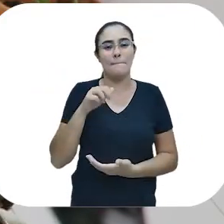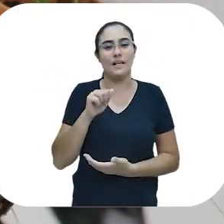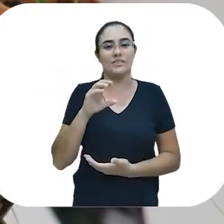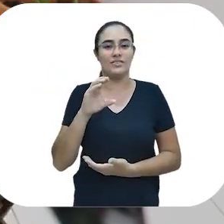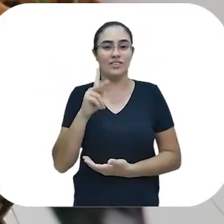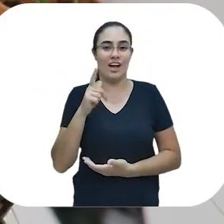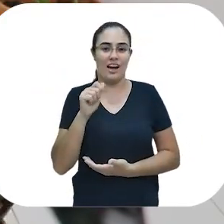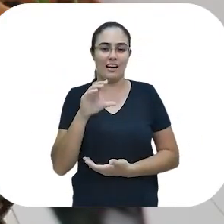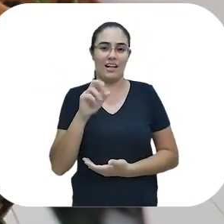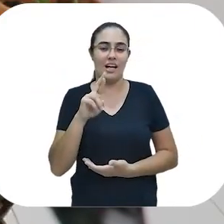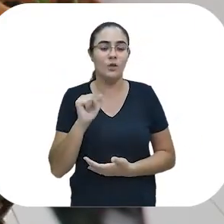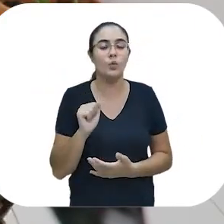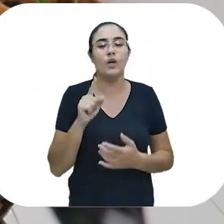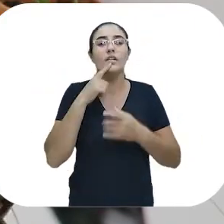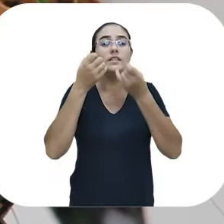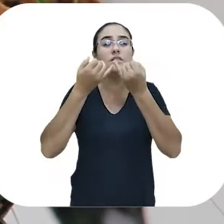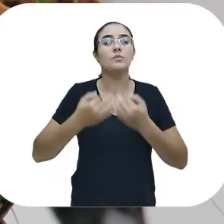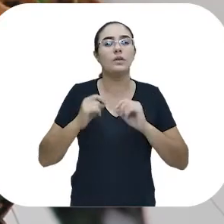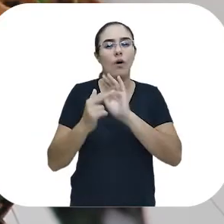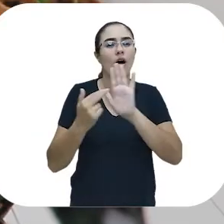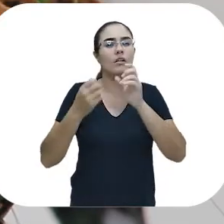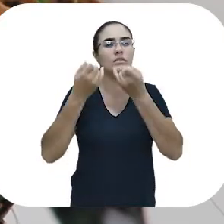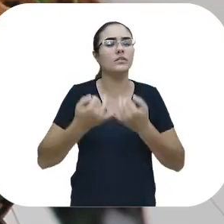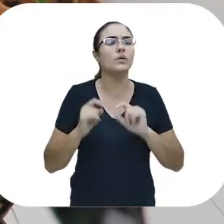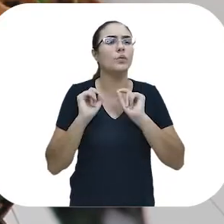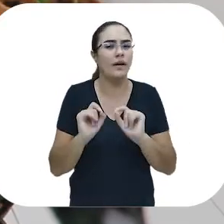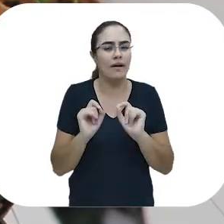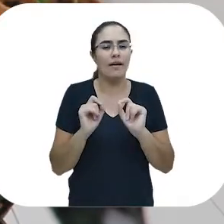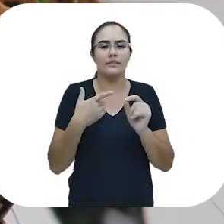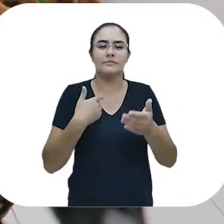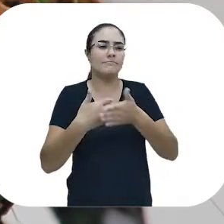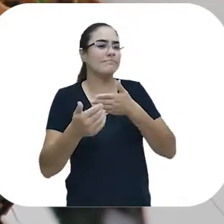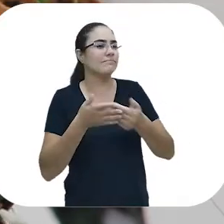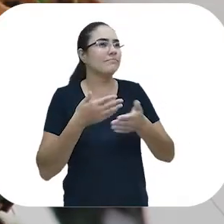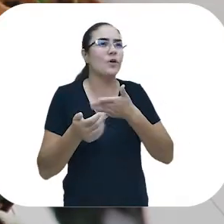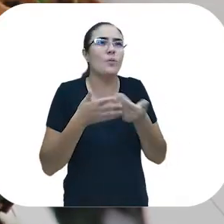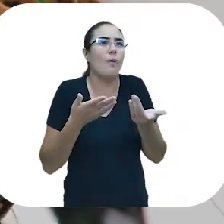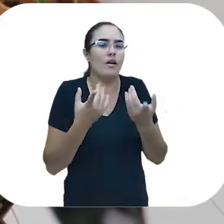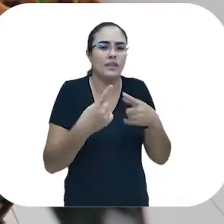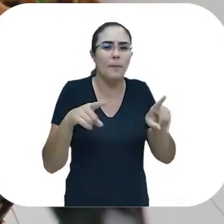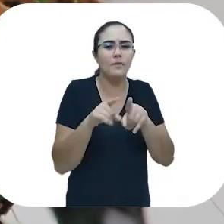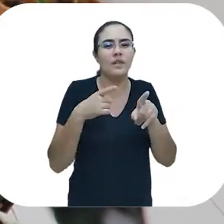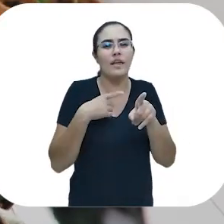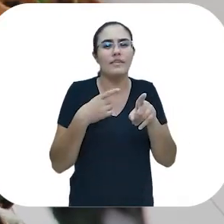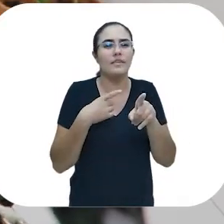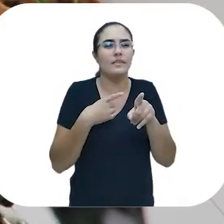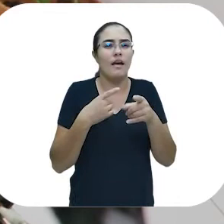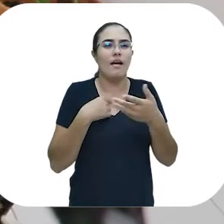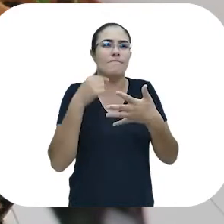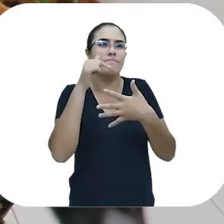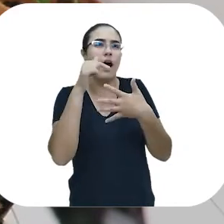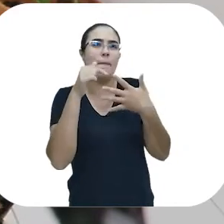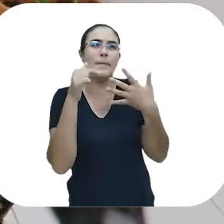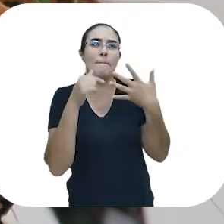não importa se a música tem duas, três, quatro notas, o mais importante é que essa música seja sua.